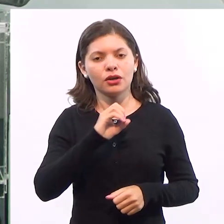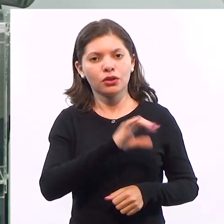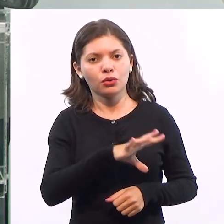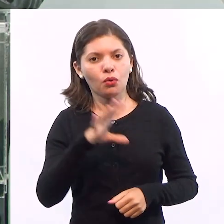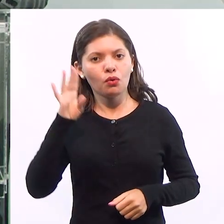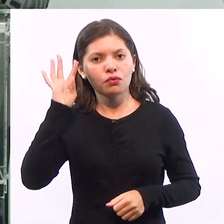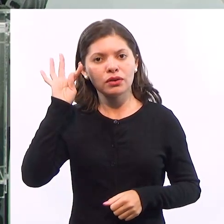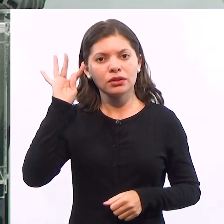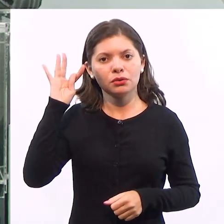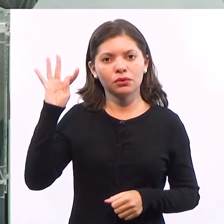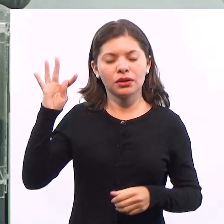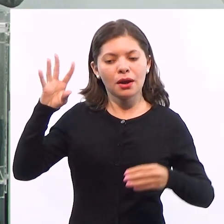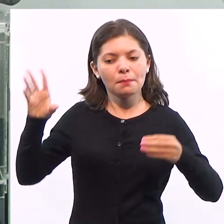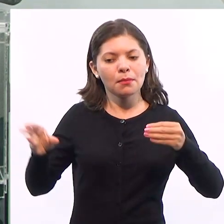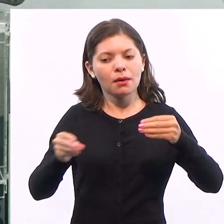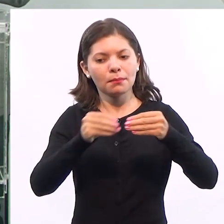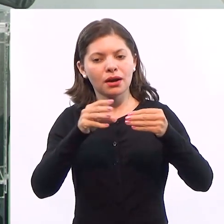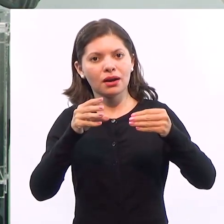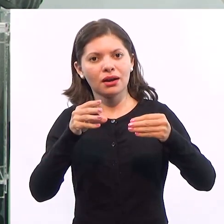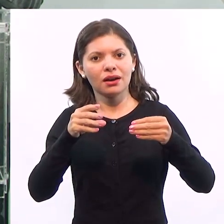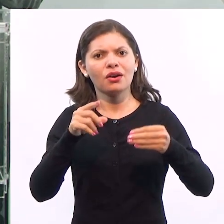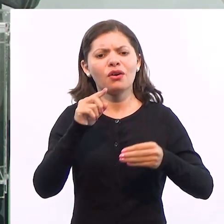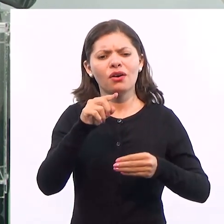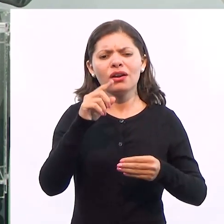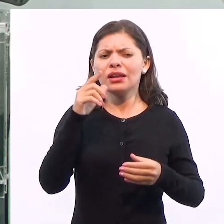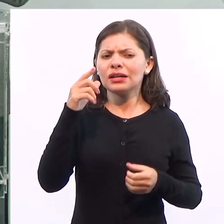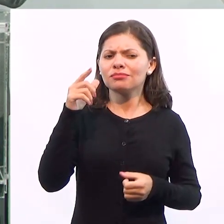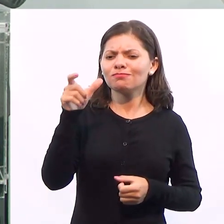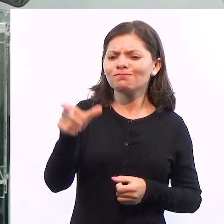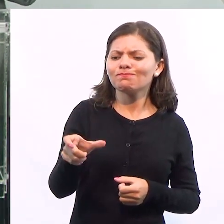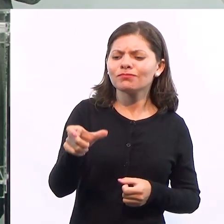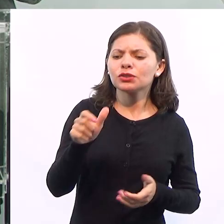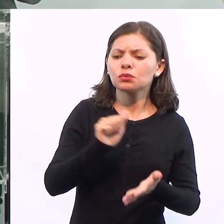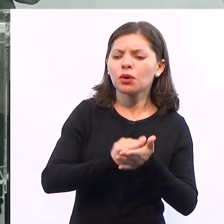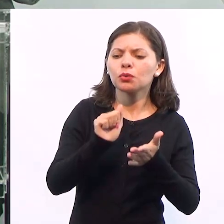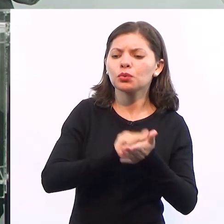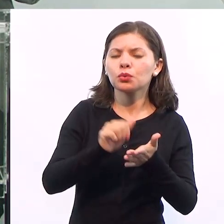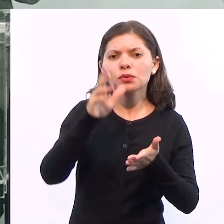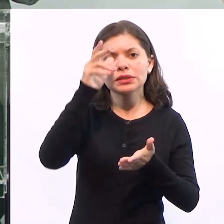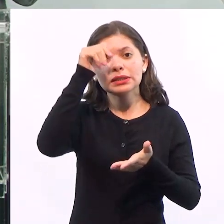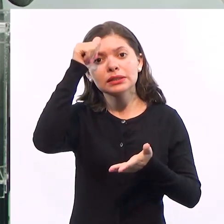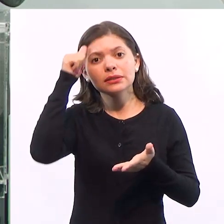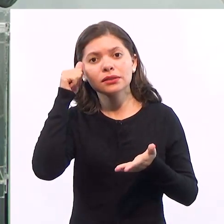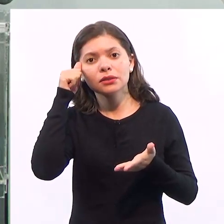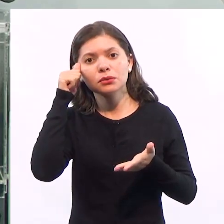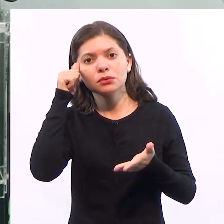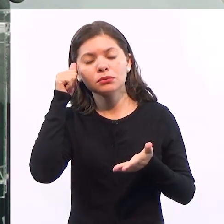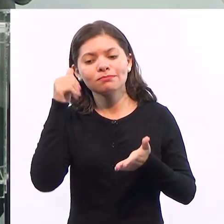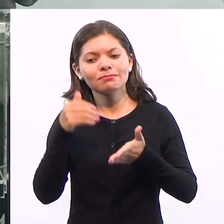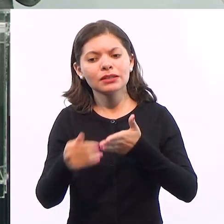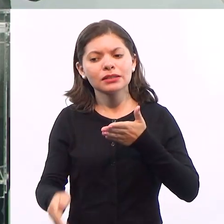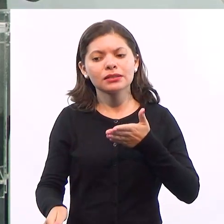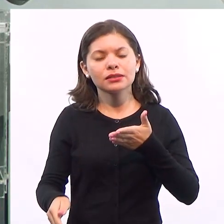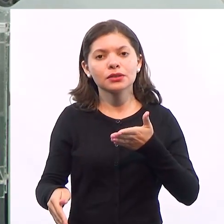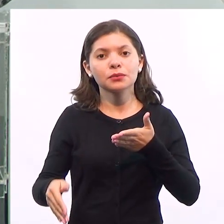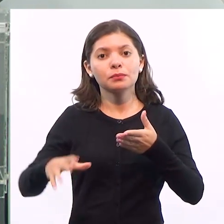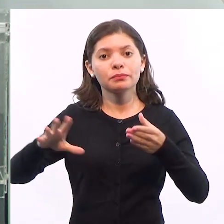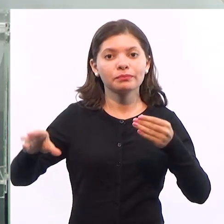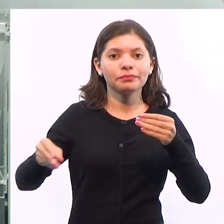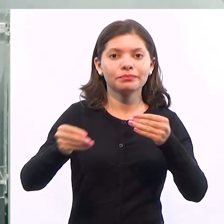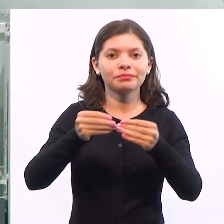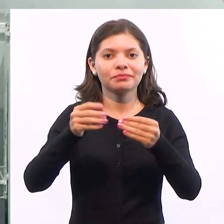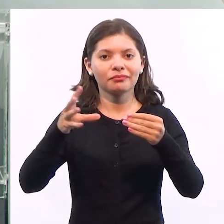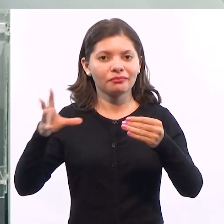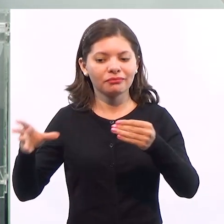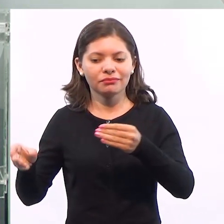ela veio para complementar. Ela pegou, opa, olha, acho que aquele autor esqueceu, né? Ou deixou passar esta parte